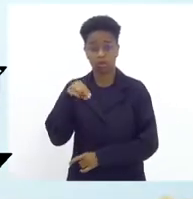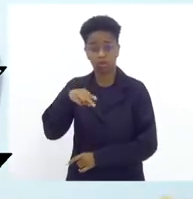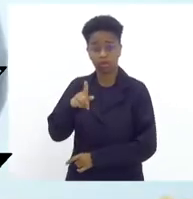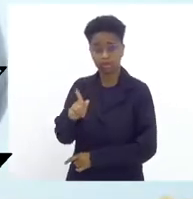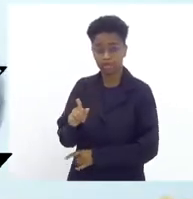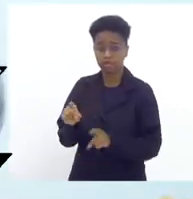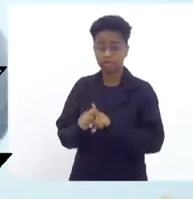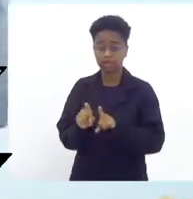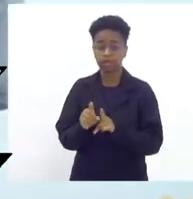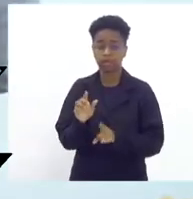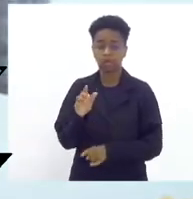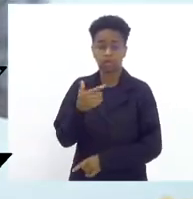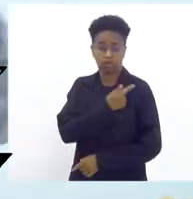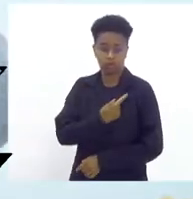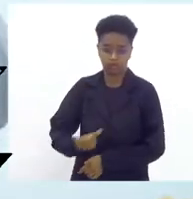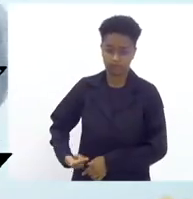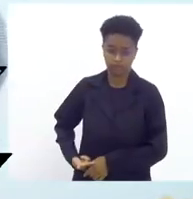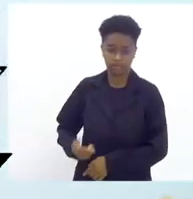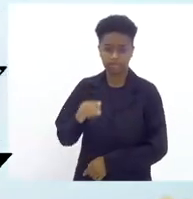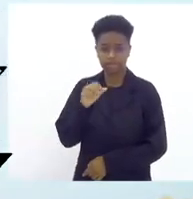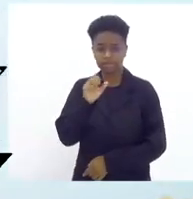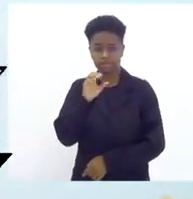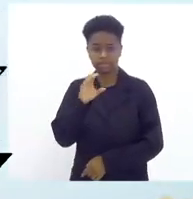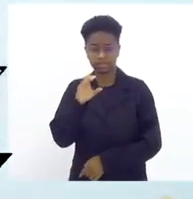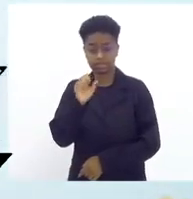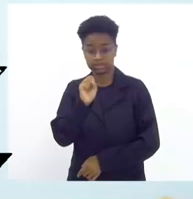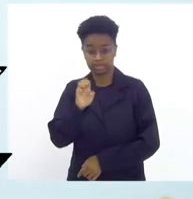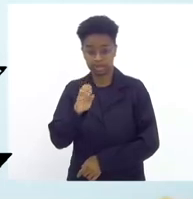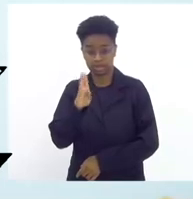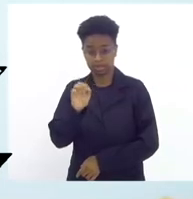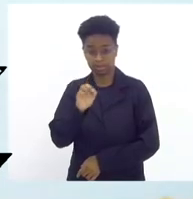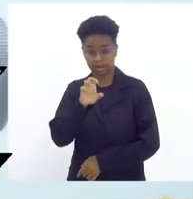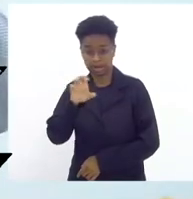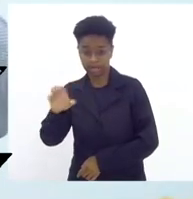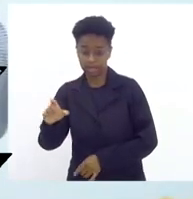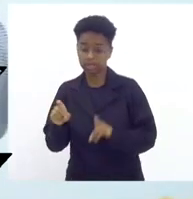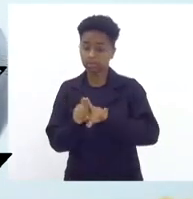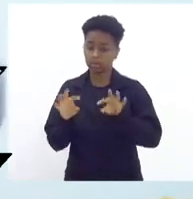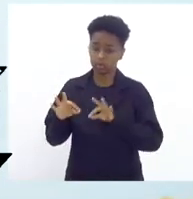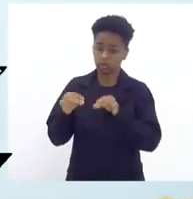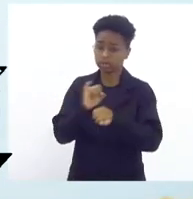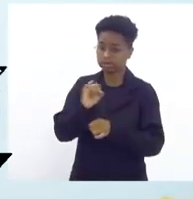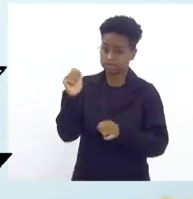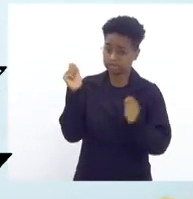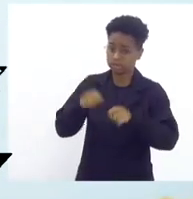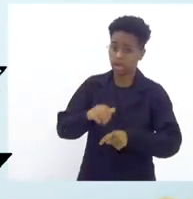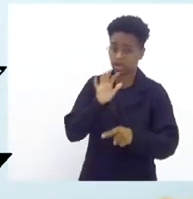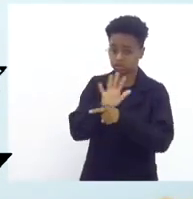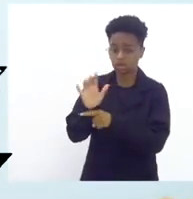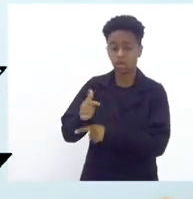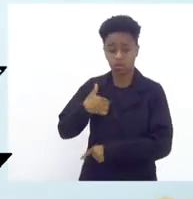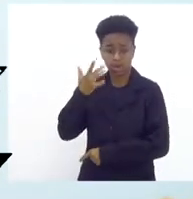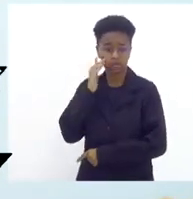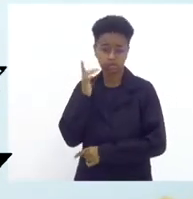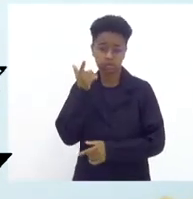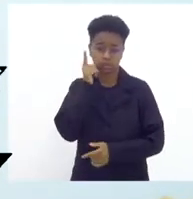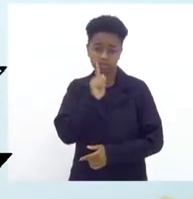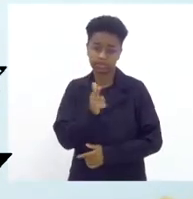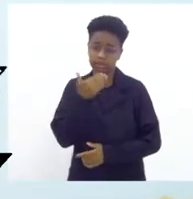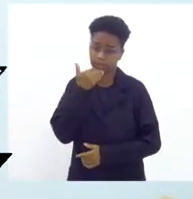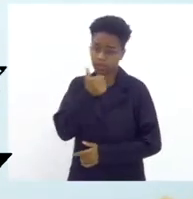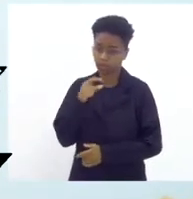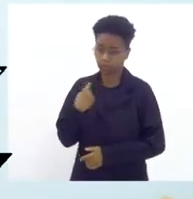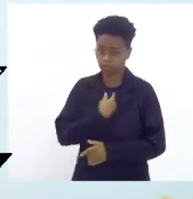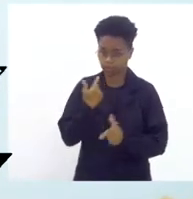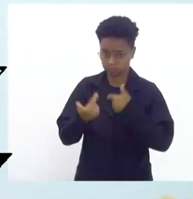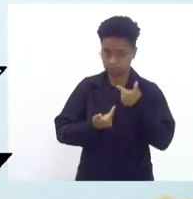Fundações governa Celebrar todas as instituições que possam colaborar e acho que vai conseguir ter um impacto muito maior no trabalho que a gente